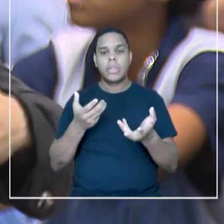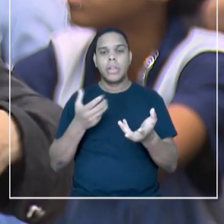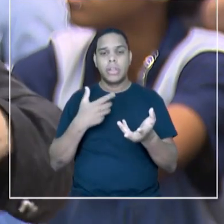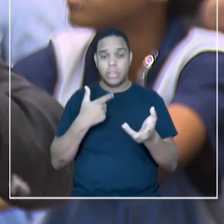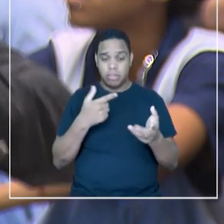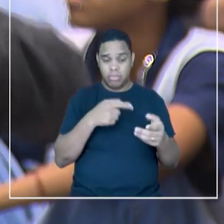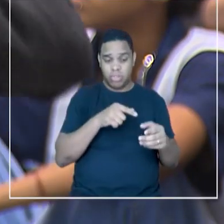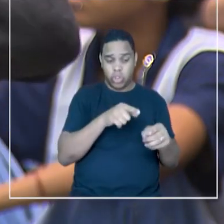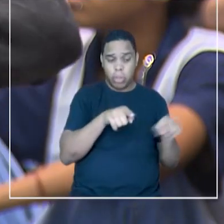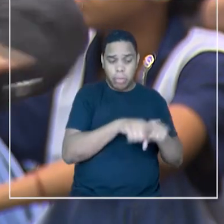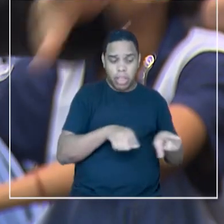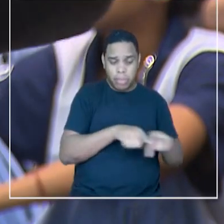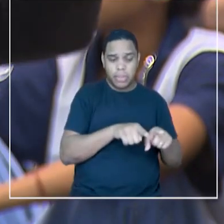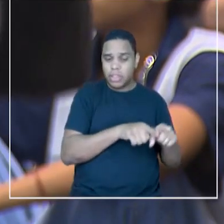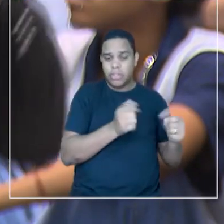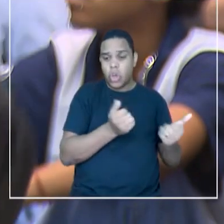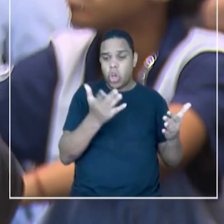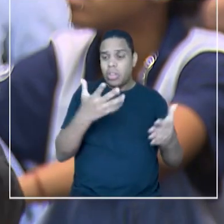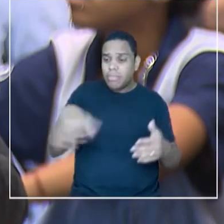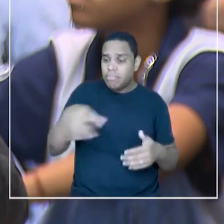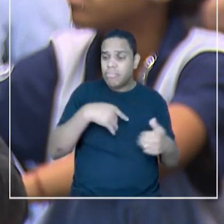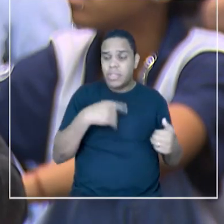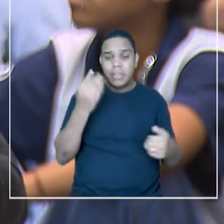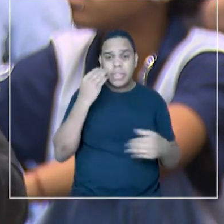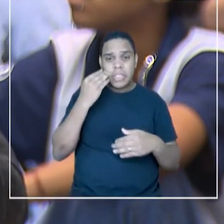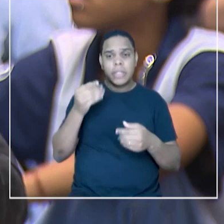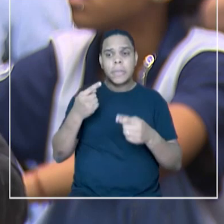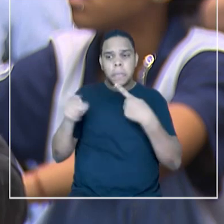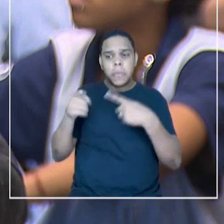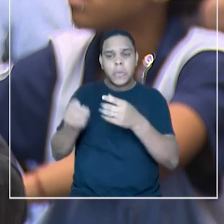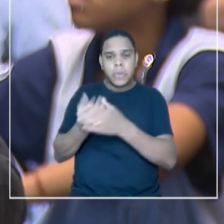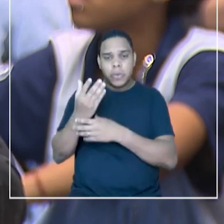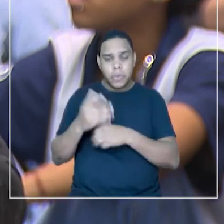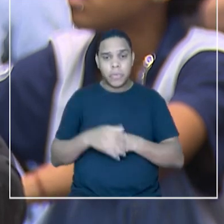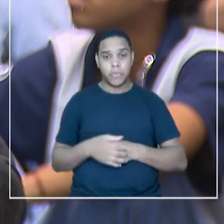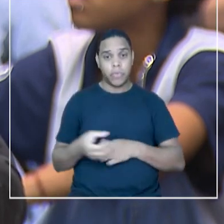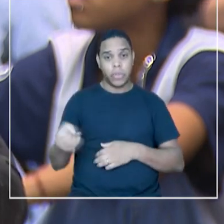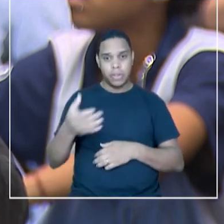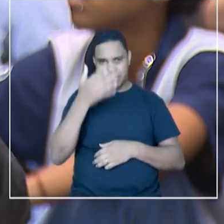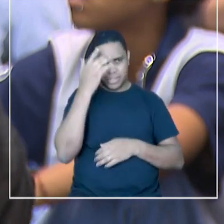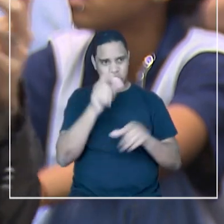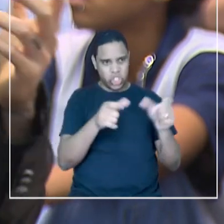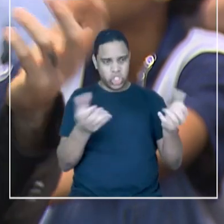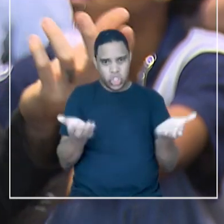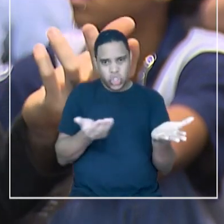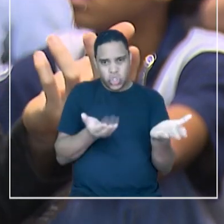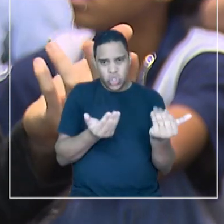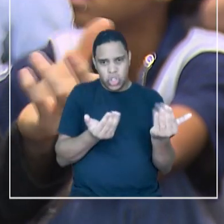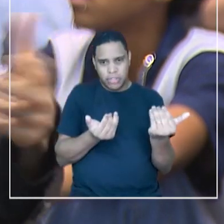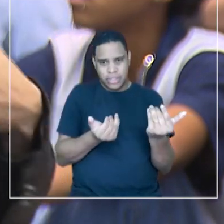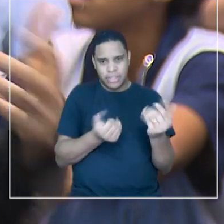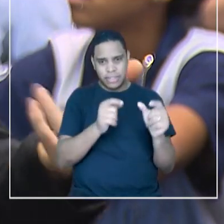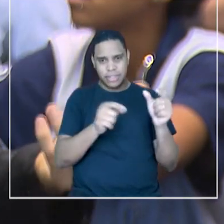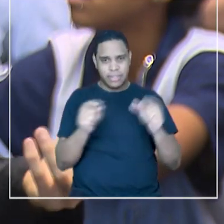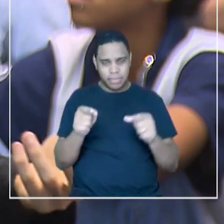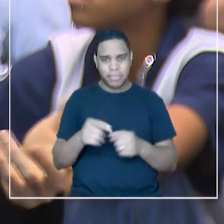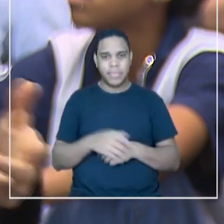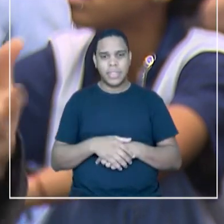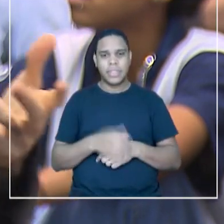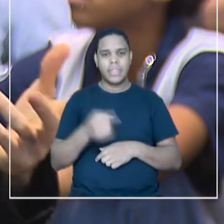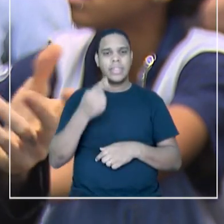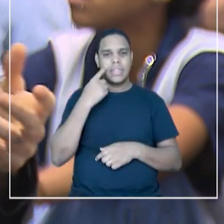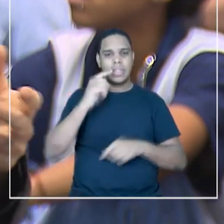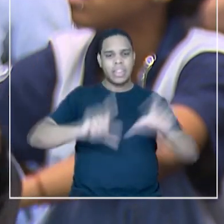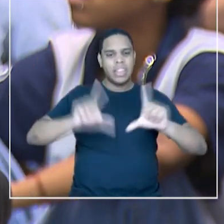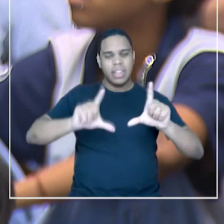dessa bolha e pudesse, né? E, querendo ou não, a nova geração, eles não estão ali na TV mais.